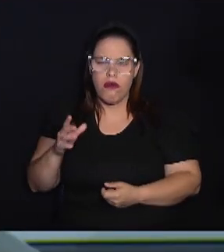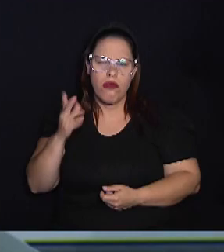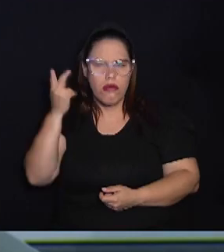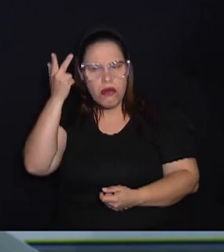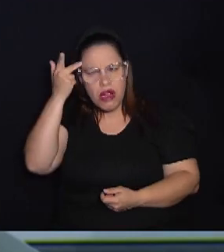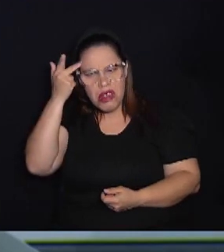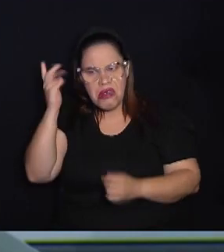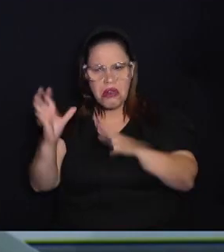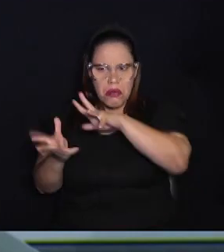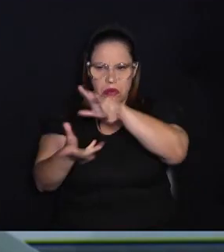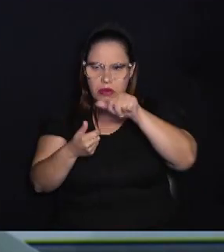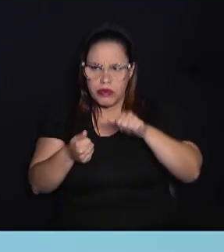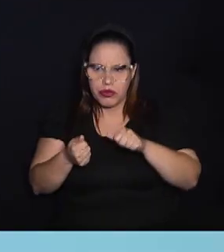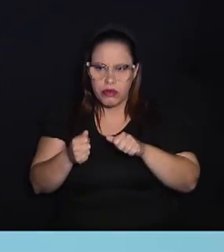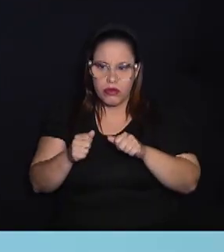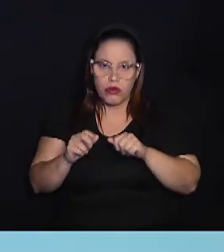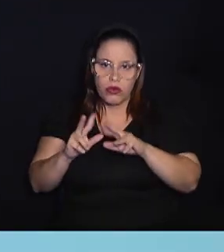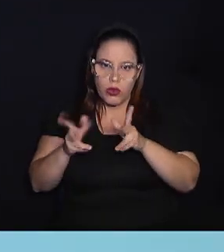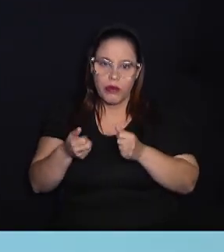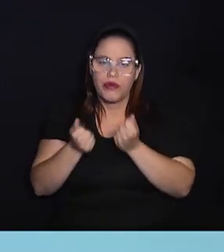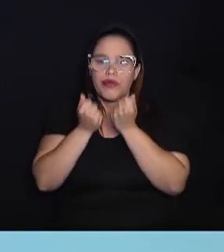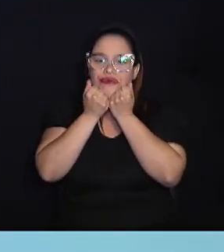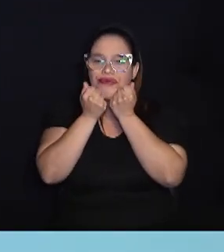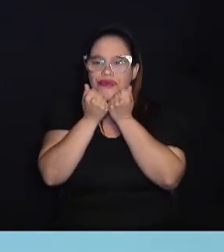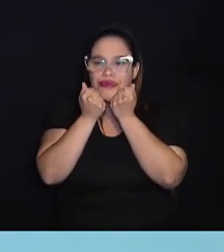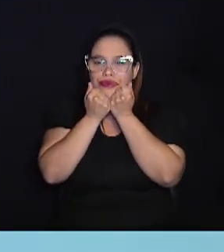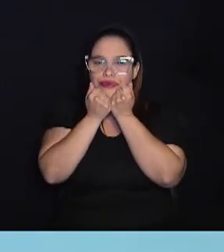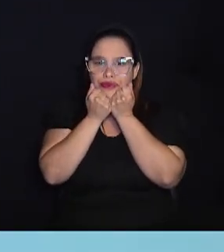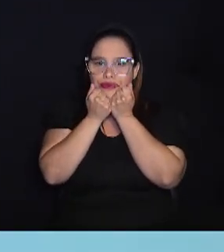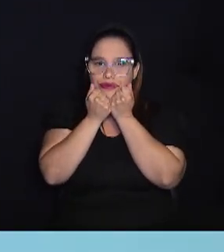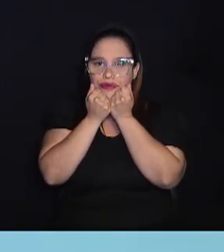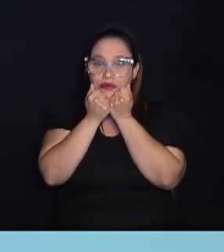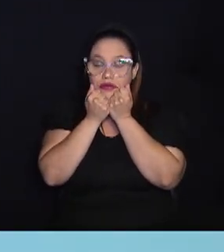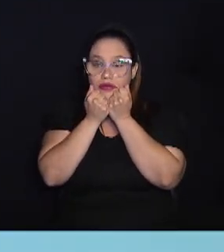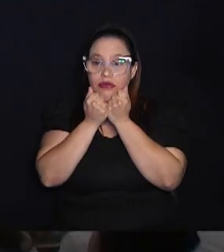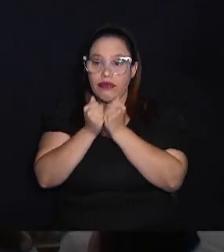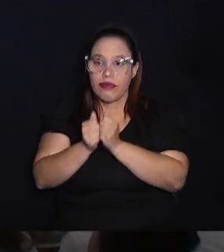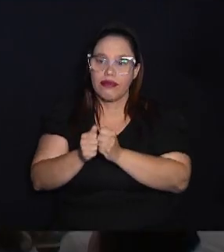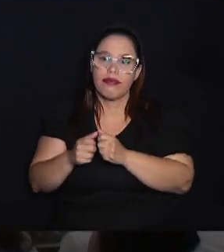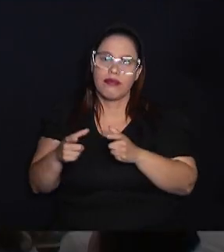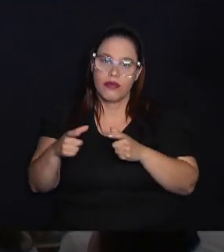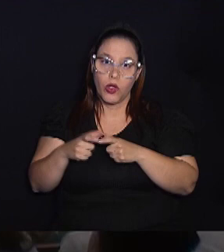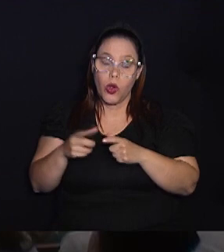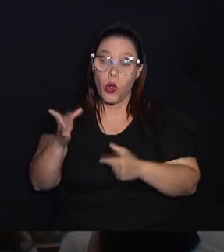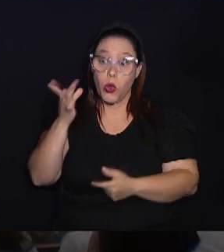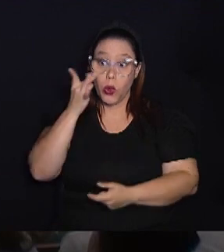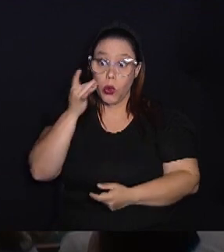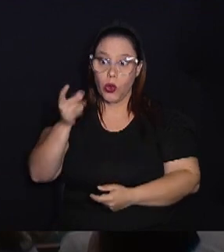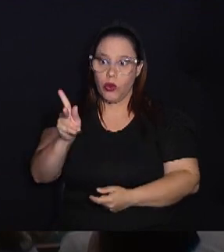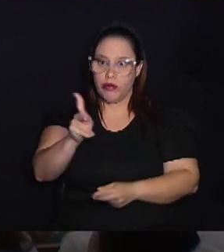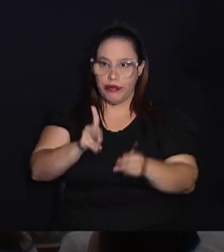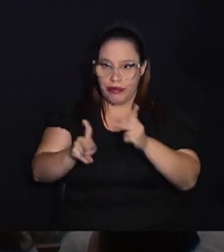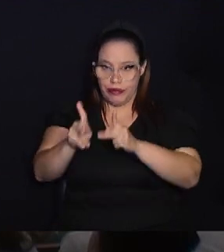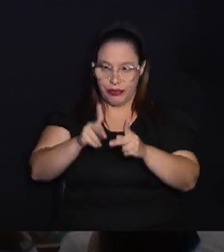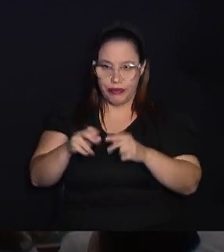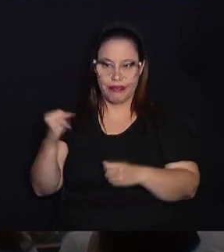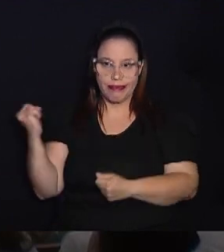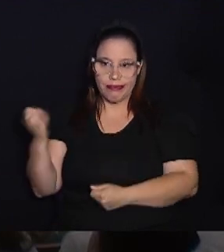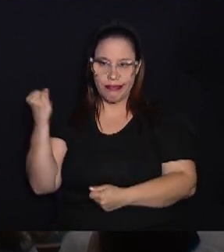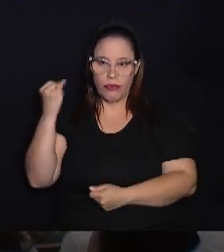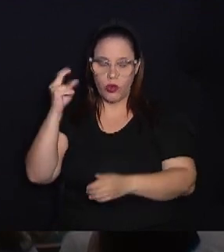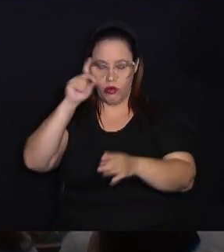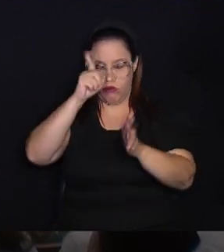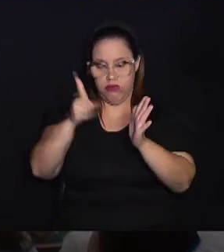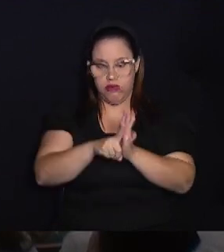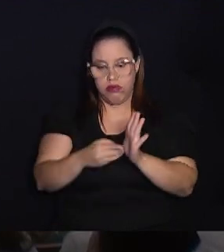E durante todo o mês de julho, acontece a campanha Julho Verde, um alerta à população sobre a importância do